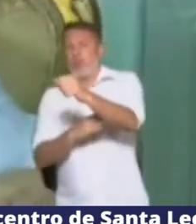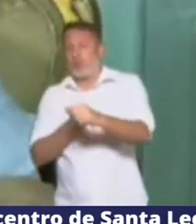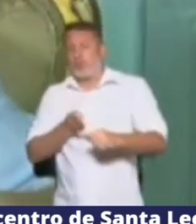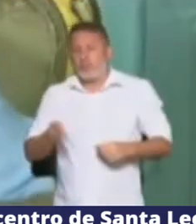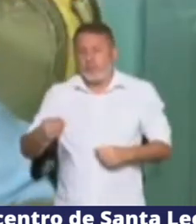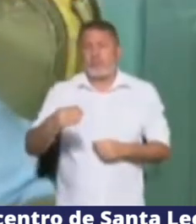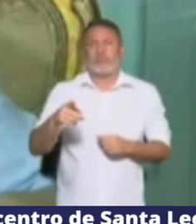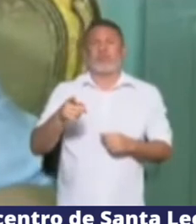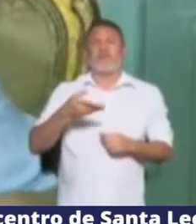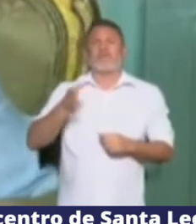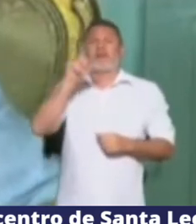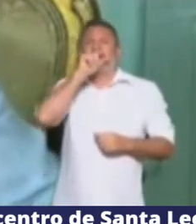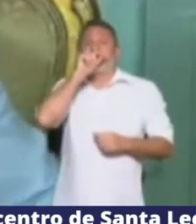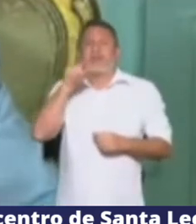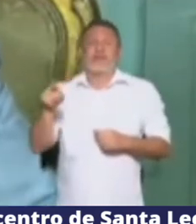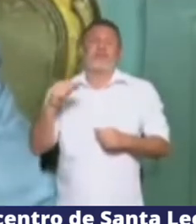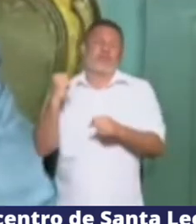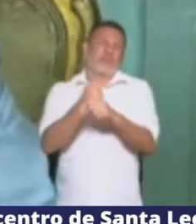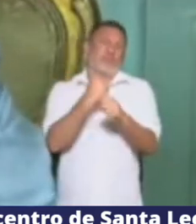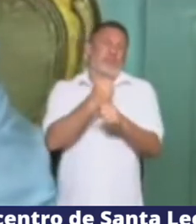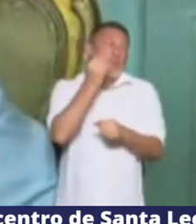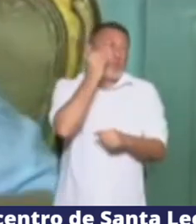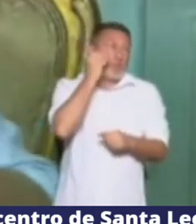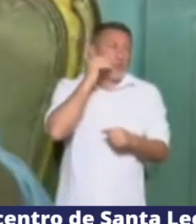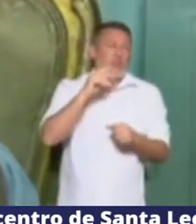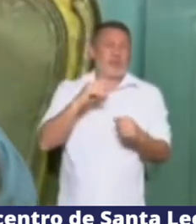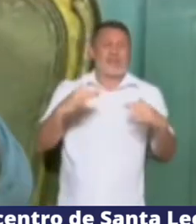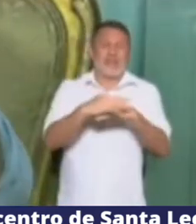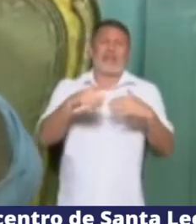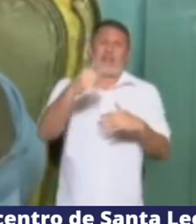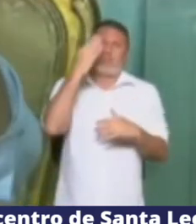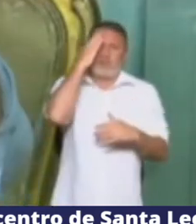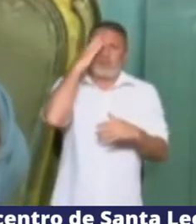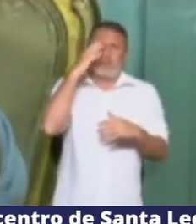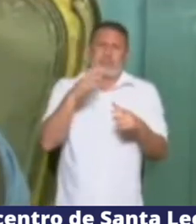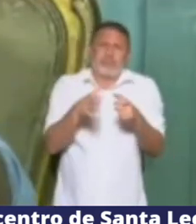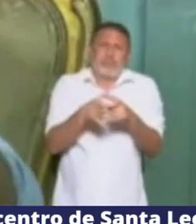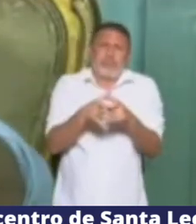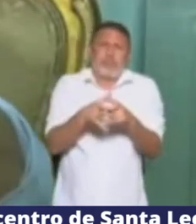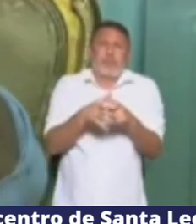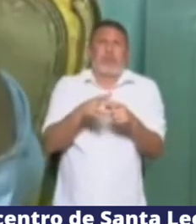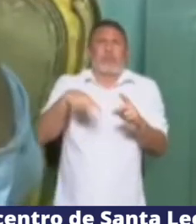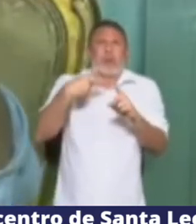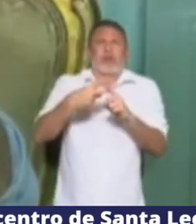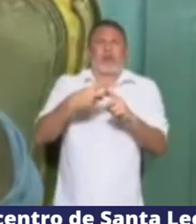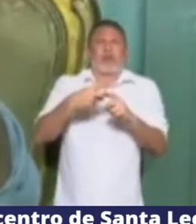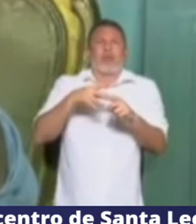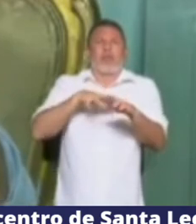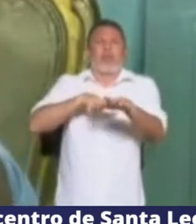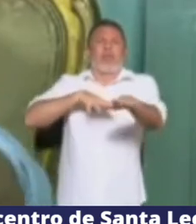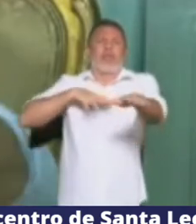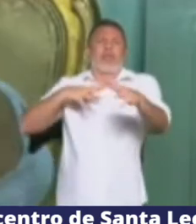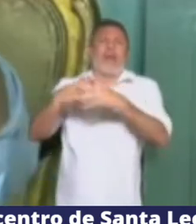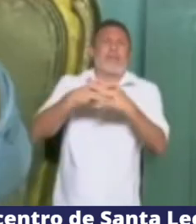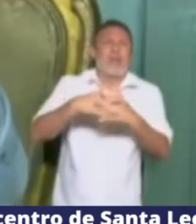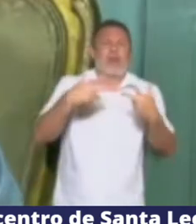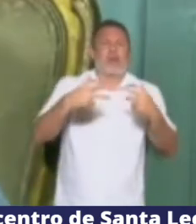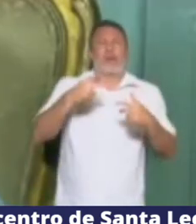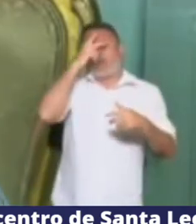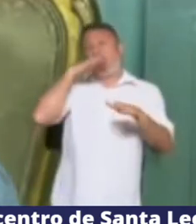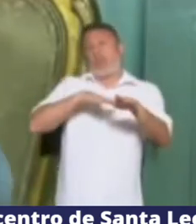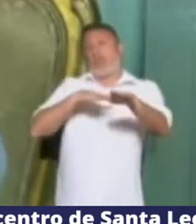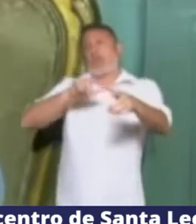subir, subiria por ali, quem fosse descer, desceria pelo centro da cidade. Então, mas ali é um projeto, nós estamos elaborando o projeto.